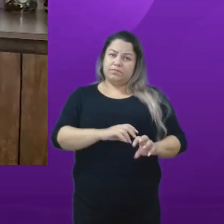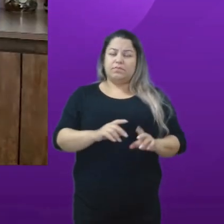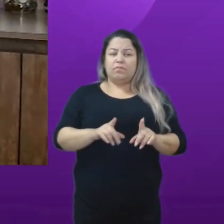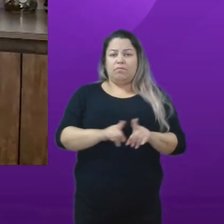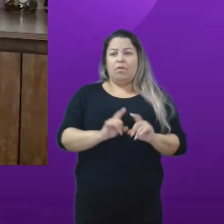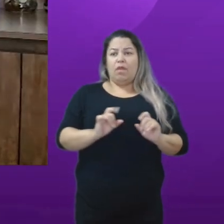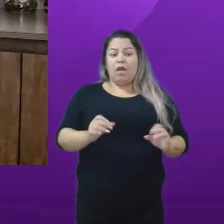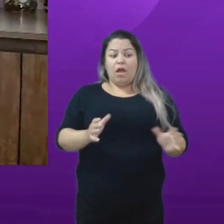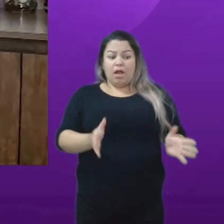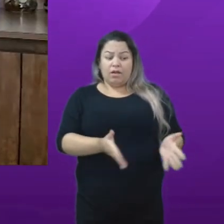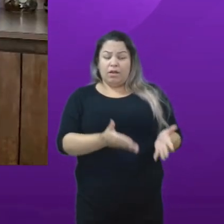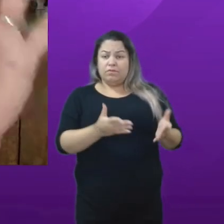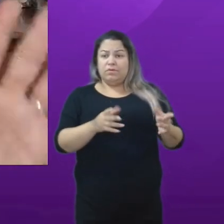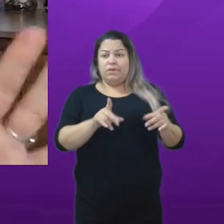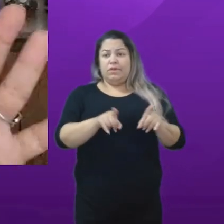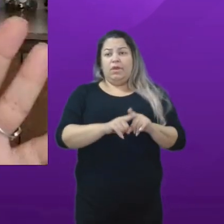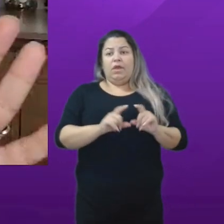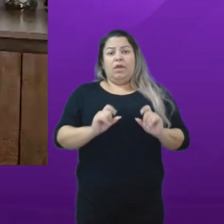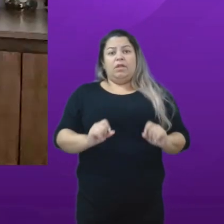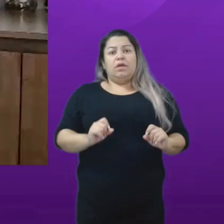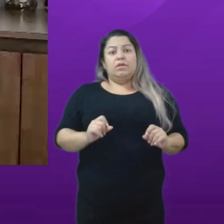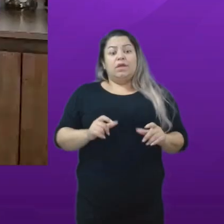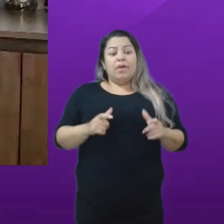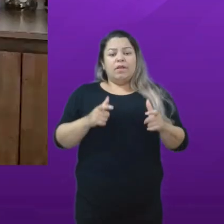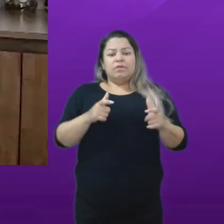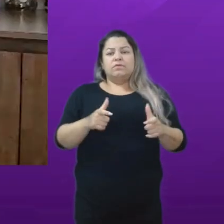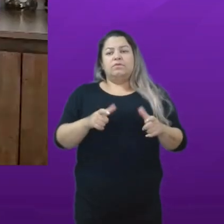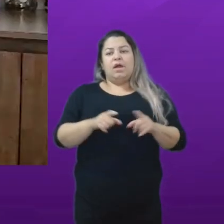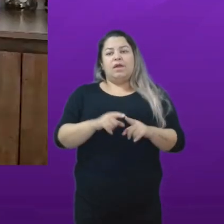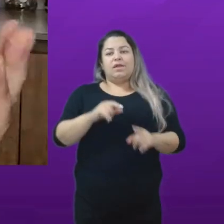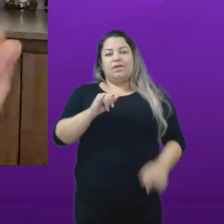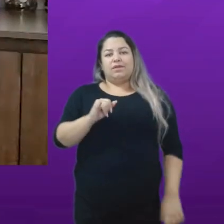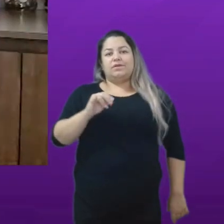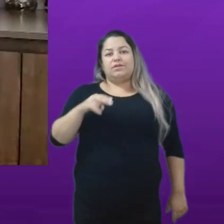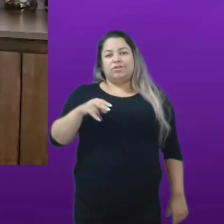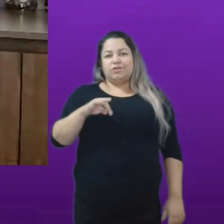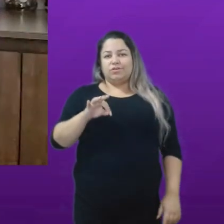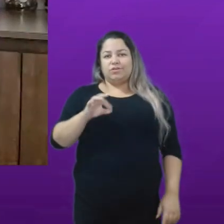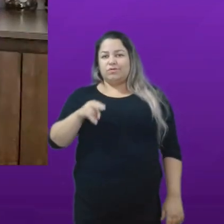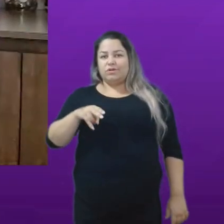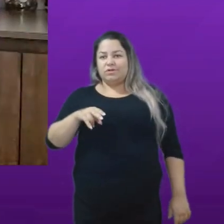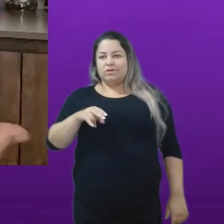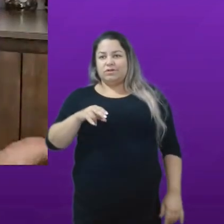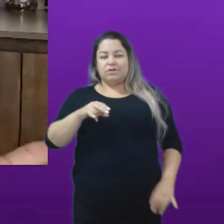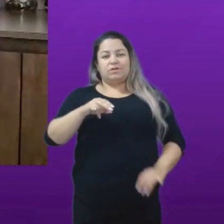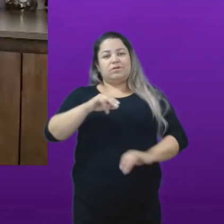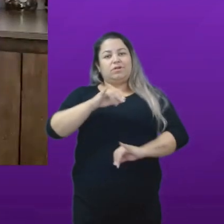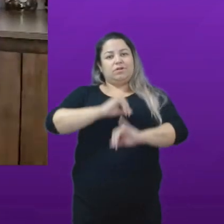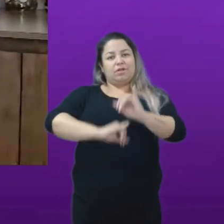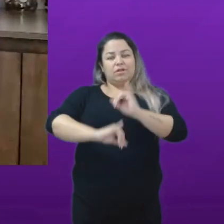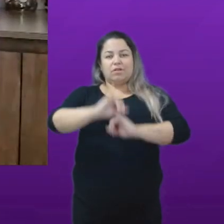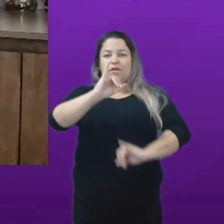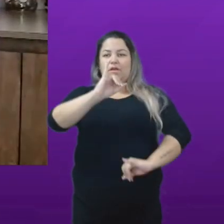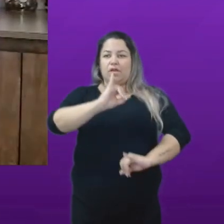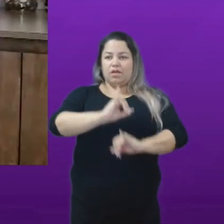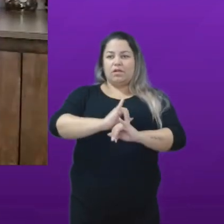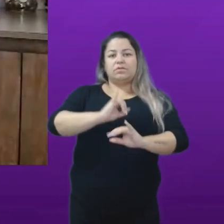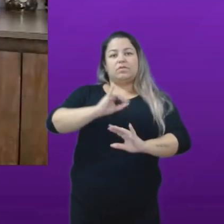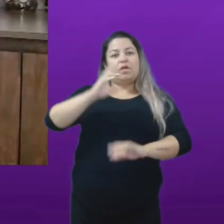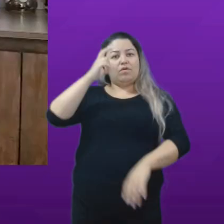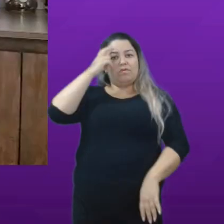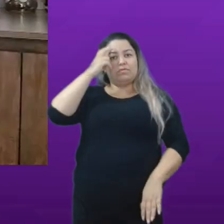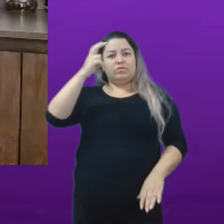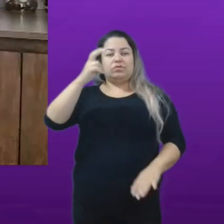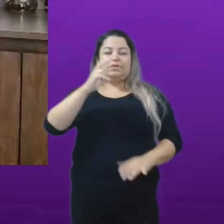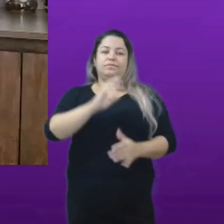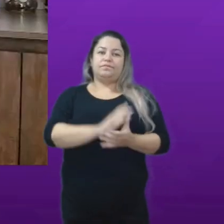mais esse campo da internet. Porque o campo da internet, ele é um campo fazedor da cultura digital, né? Então,